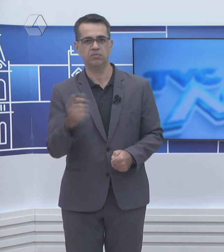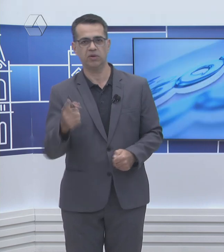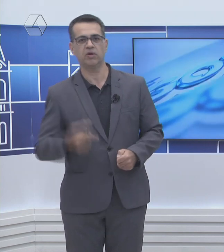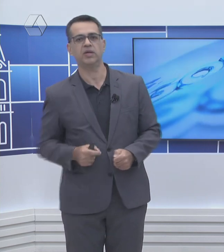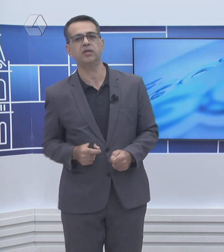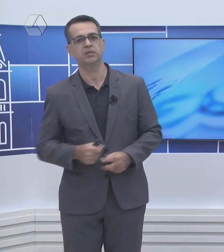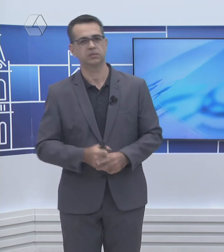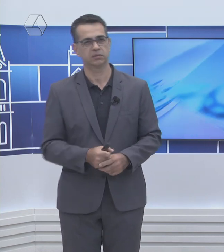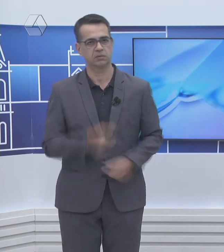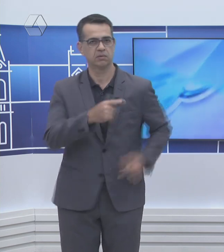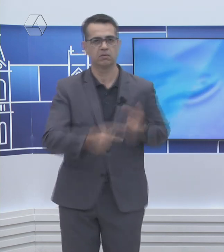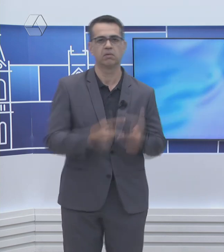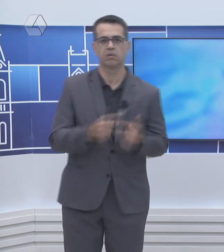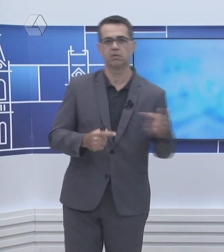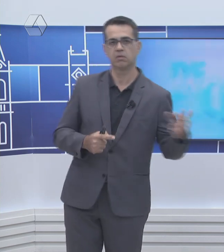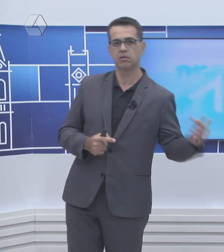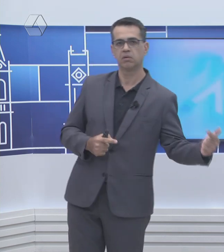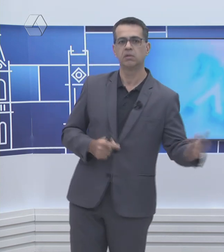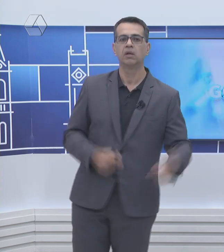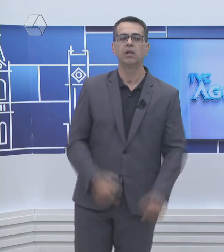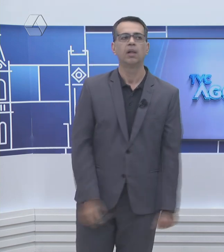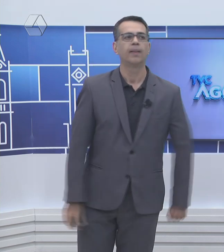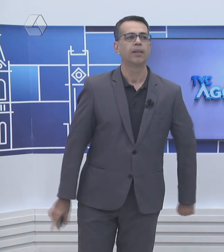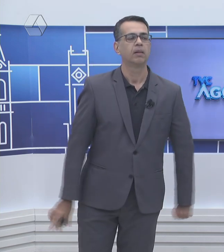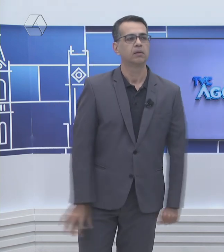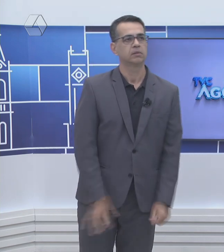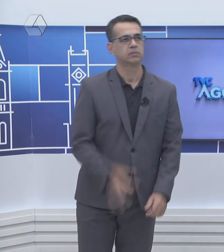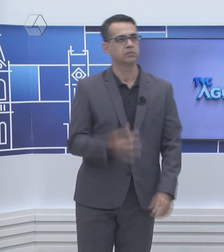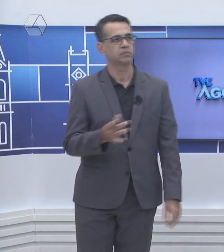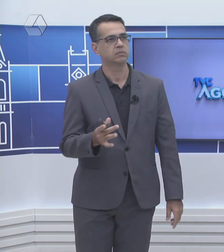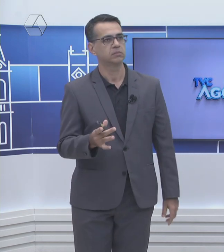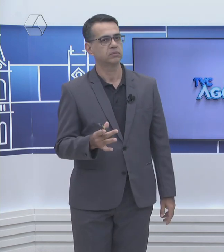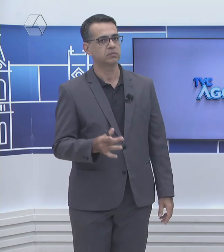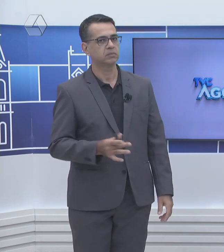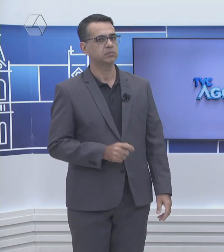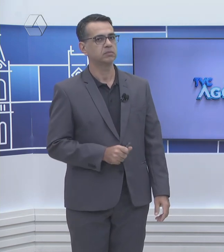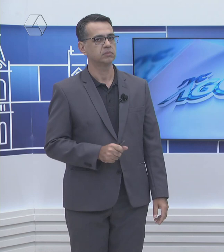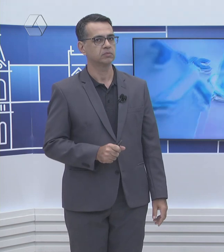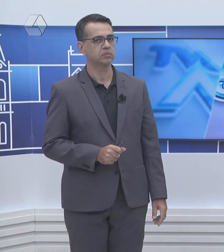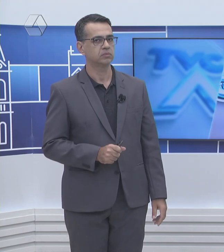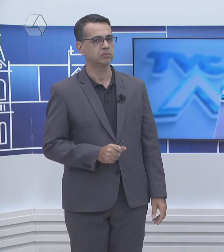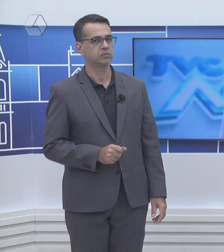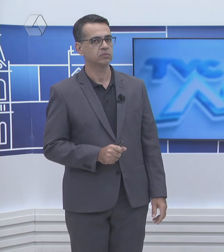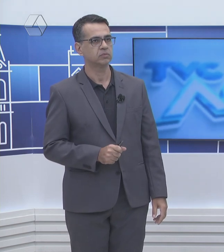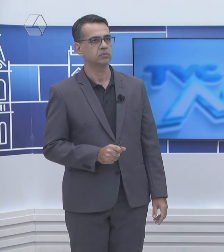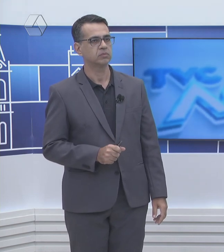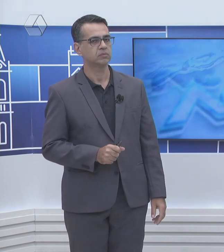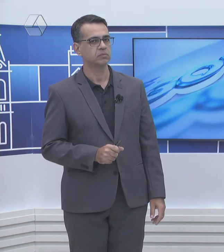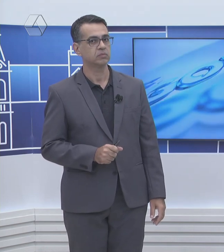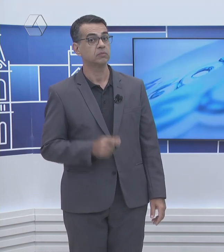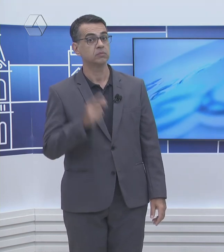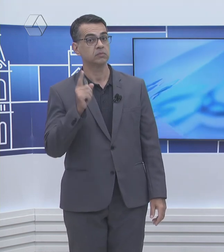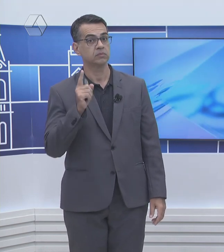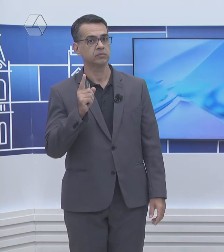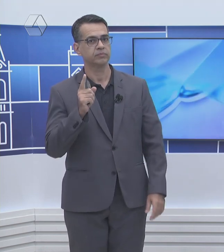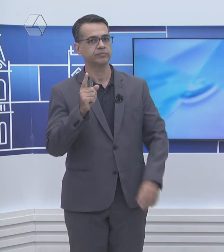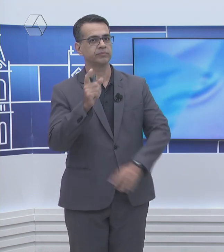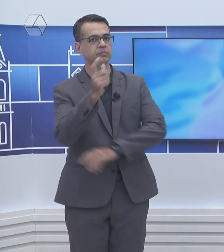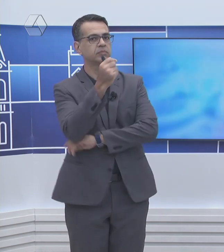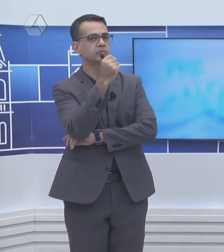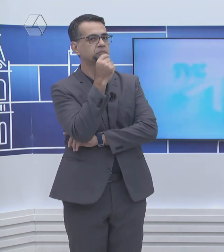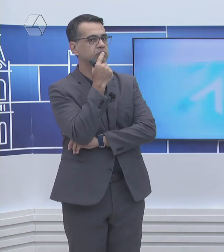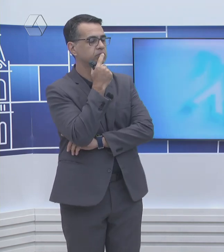18h45. E vamos aos destaques do programa de hoje. Na verdade, hoje eu quero chamar a sua atenção para uma